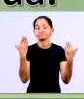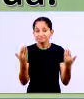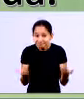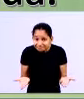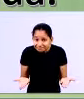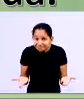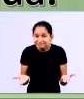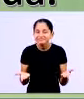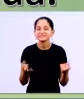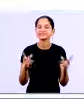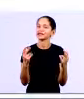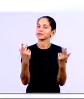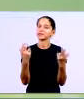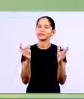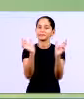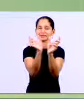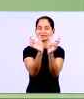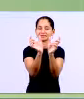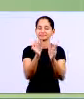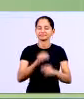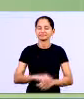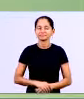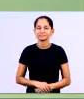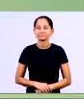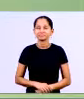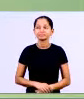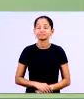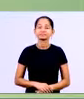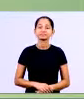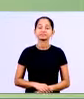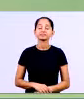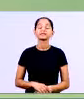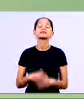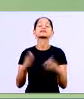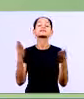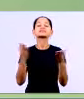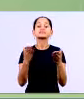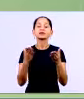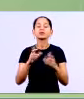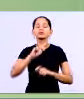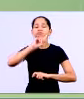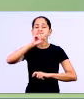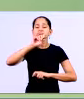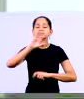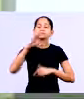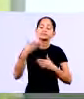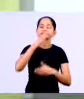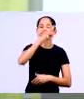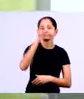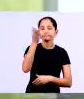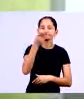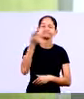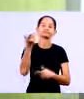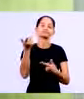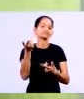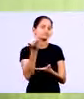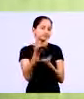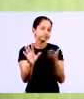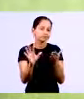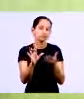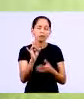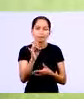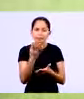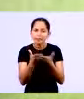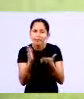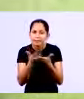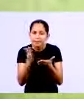sei lá. Ok? Professora Tayane, quais foram os sinais que nós herdamos do novo acordo? Nós só não perdemos, não.